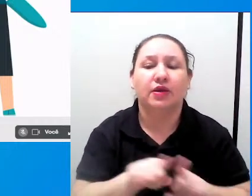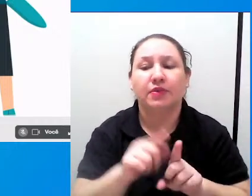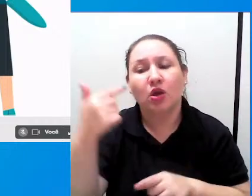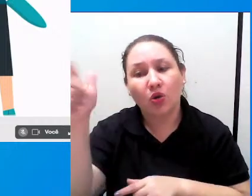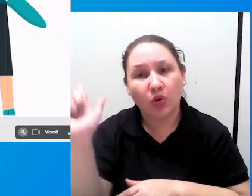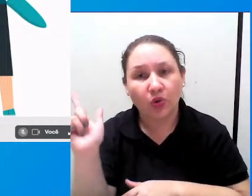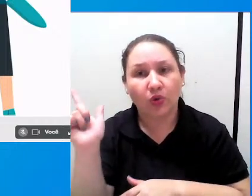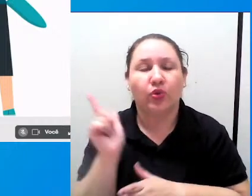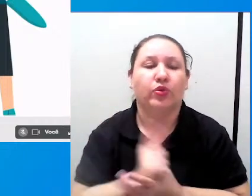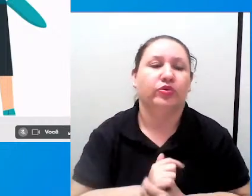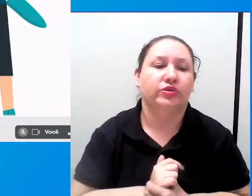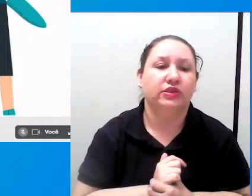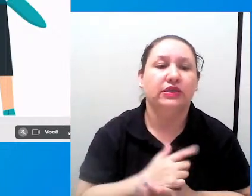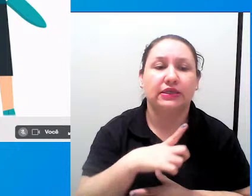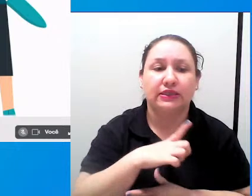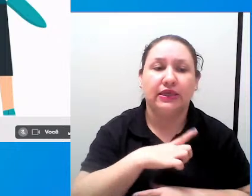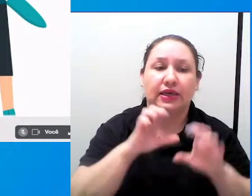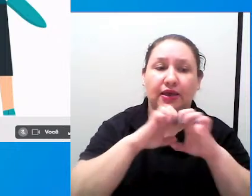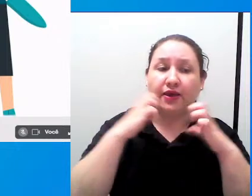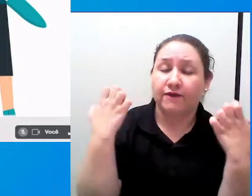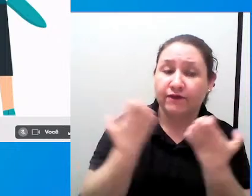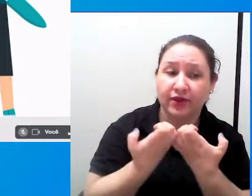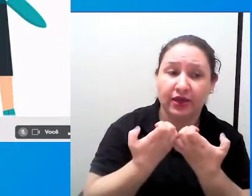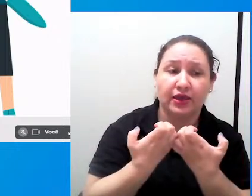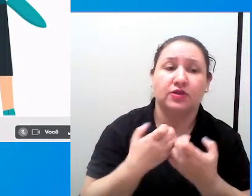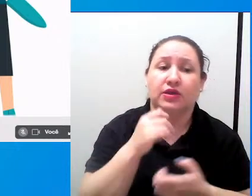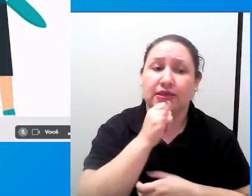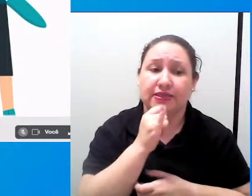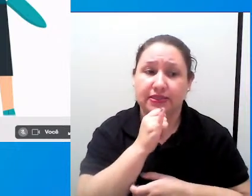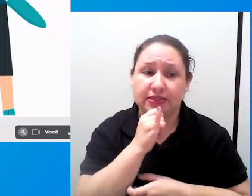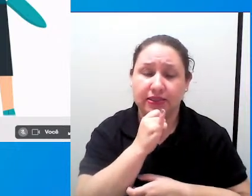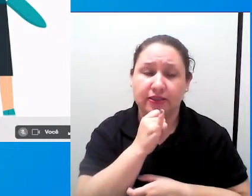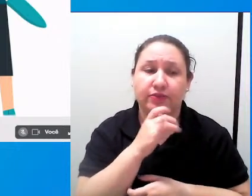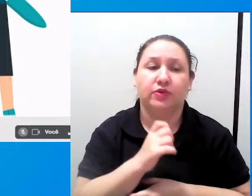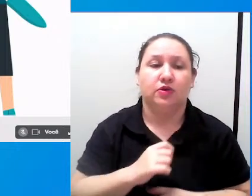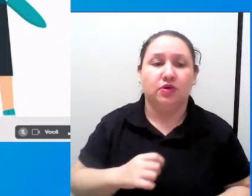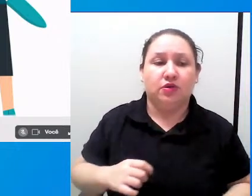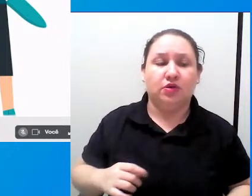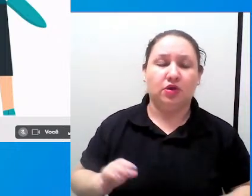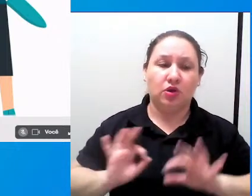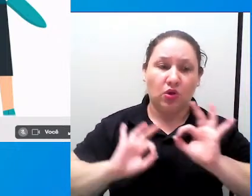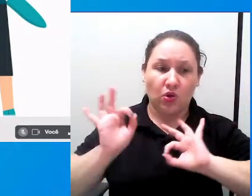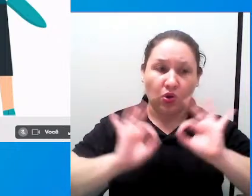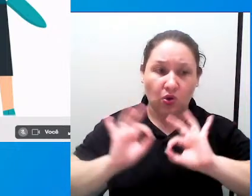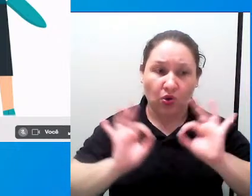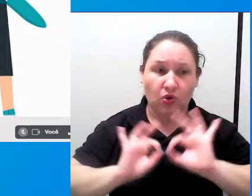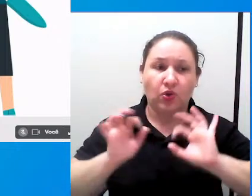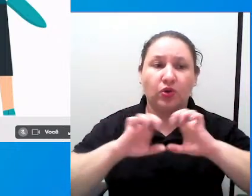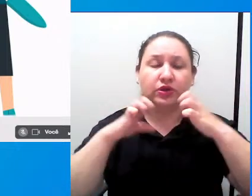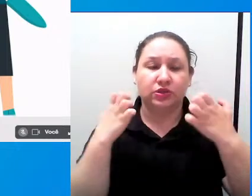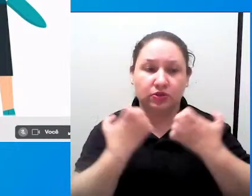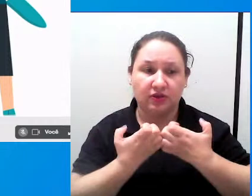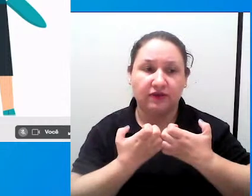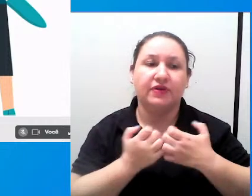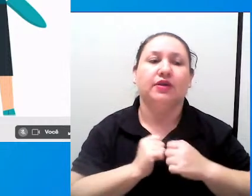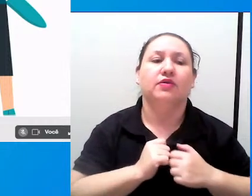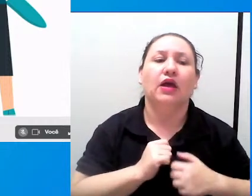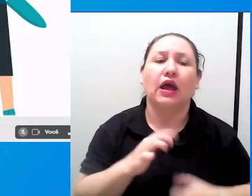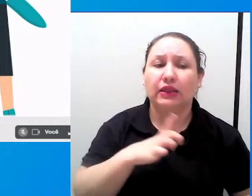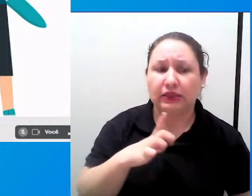gente pode ter eventos, como a gente aqui organiza o Encontro Anual de Tecnologia da Informação do Oeste Goiano, então eles podem